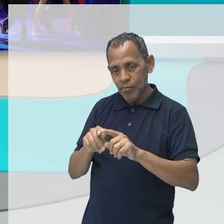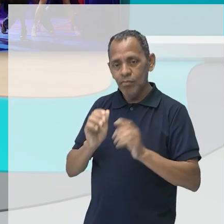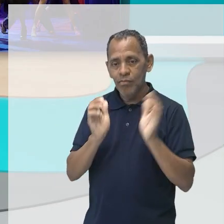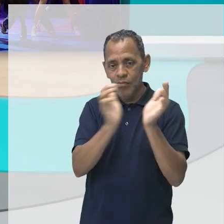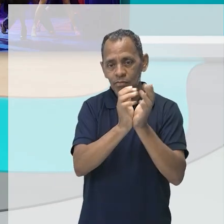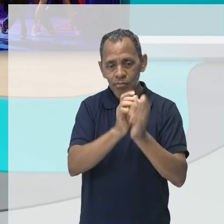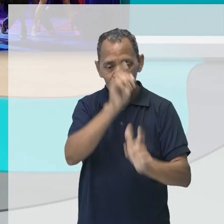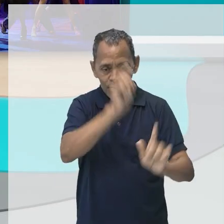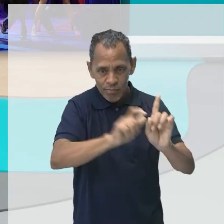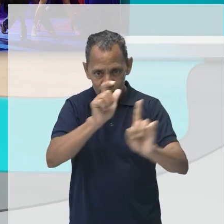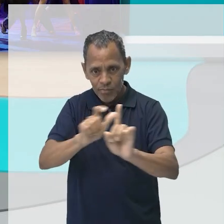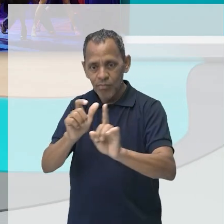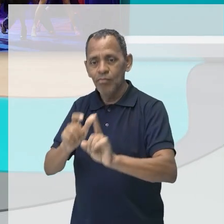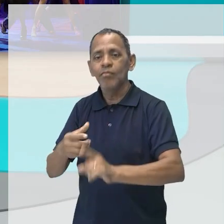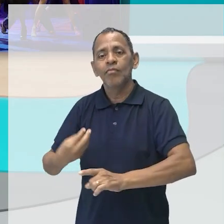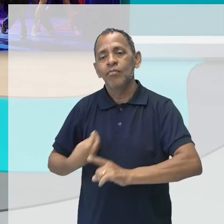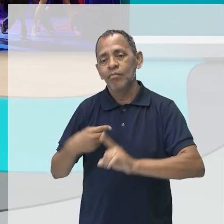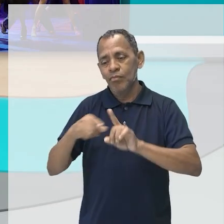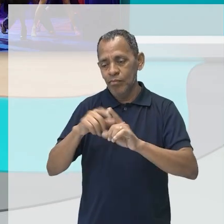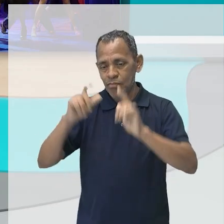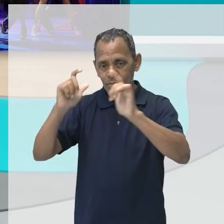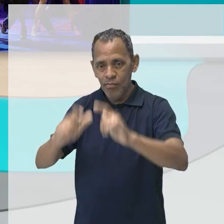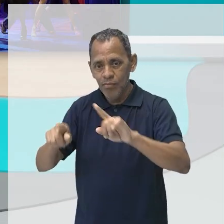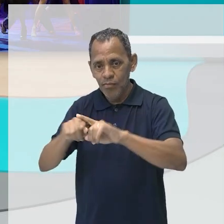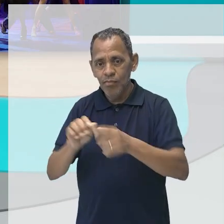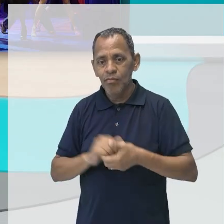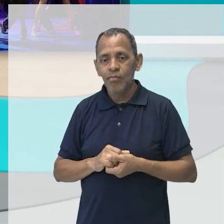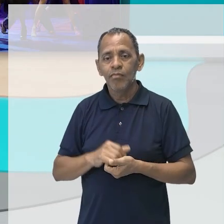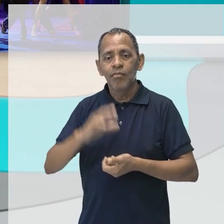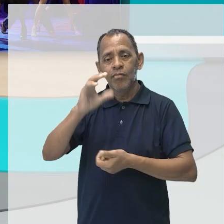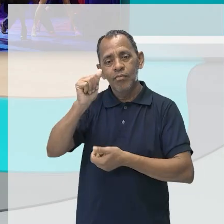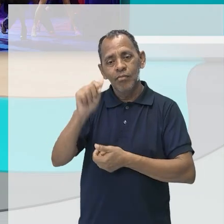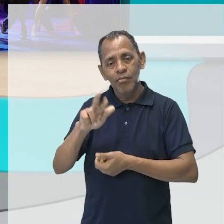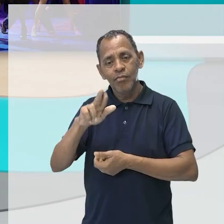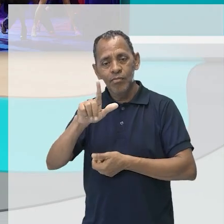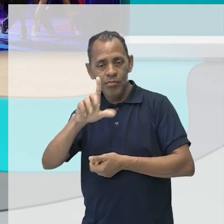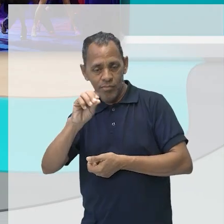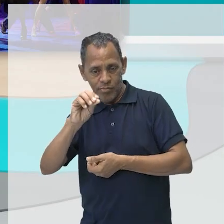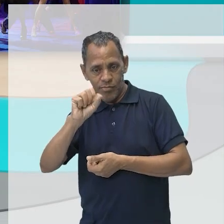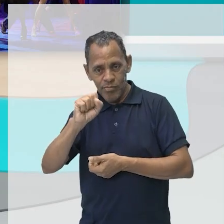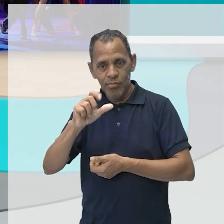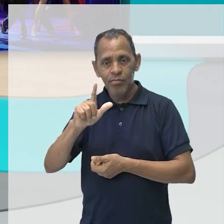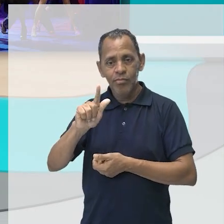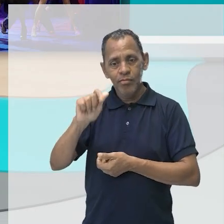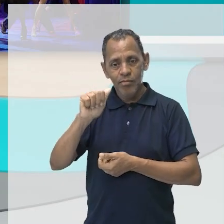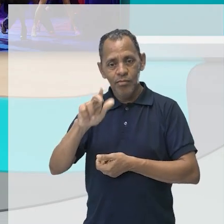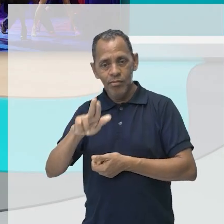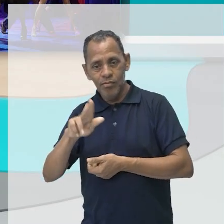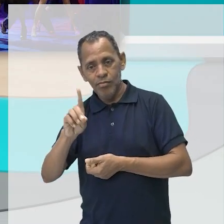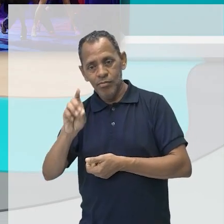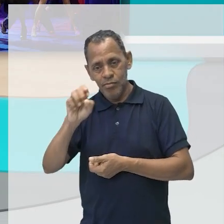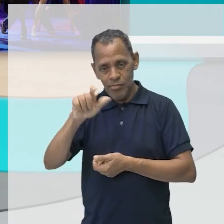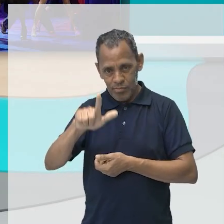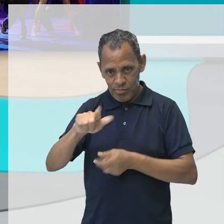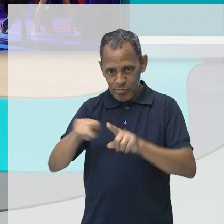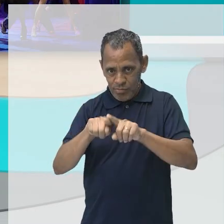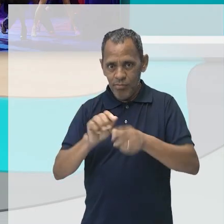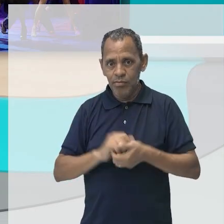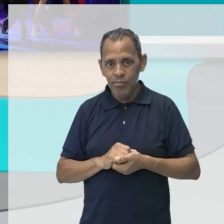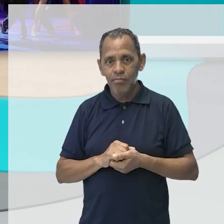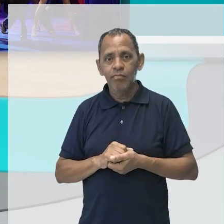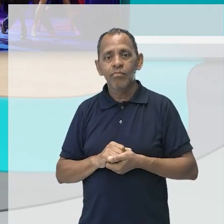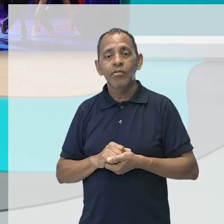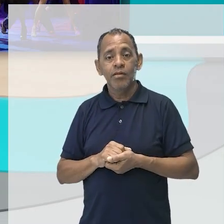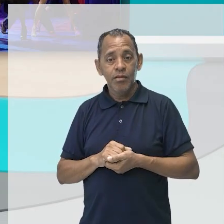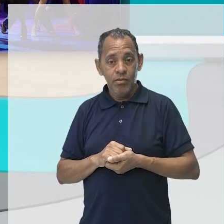que tem como emblema Carlos Gardel, o amor e os sonhos. Então, Carlos Gardel, ele foi um